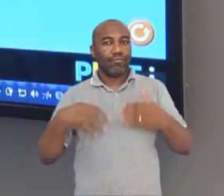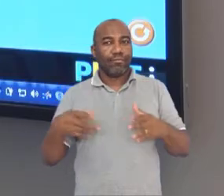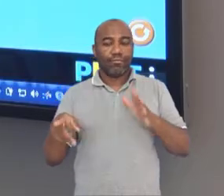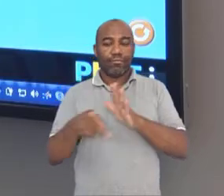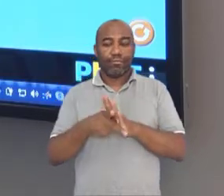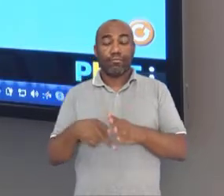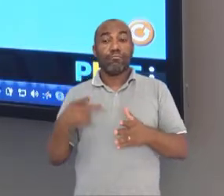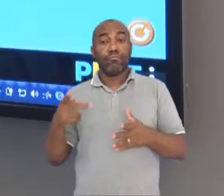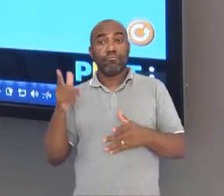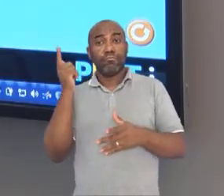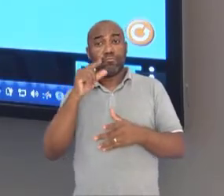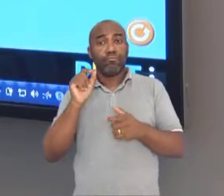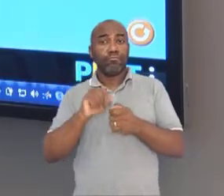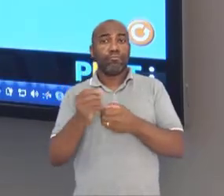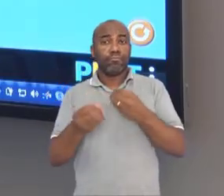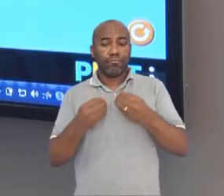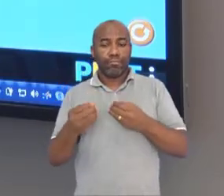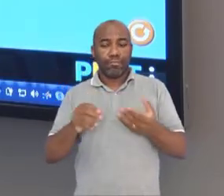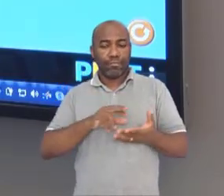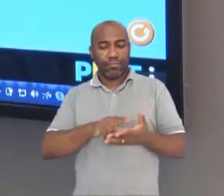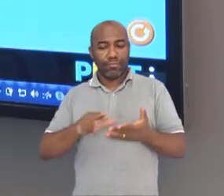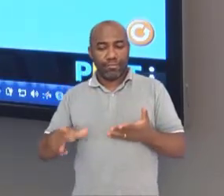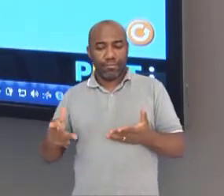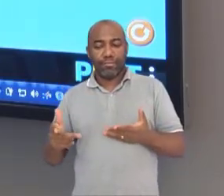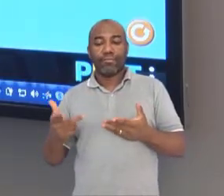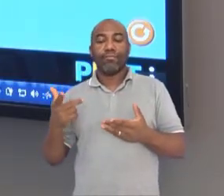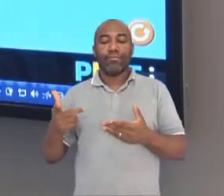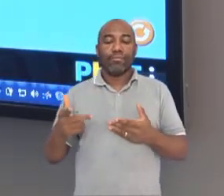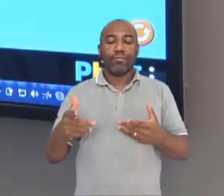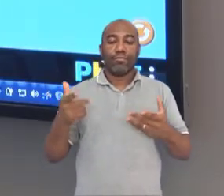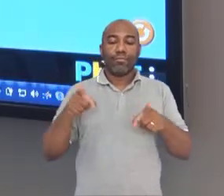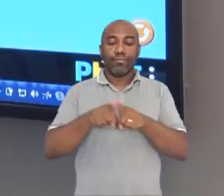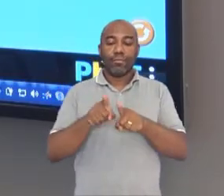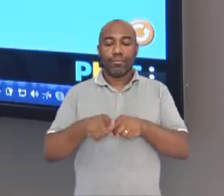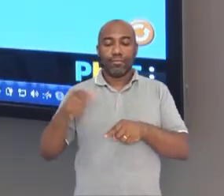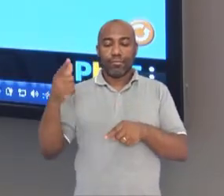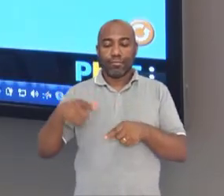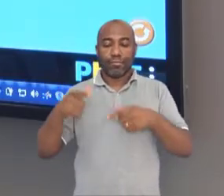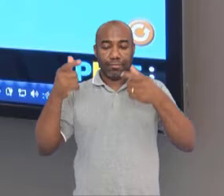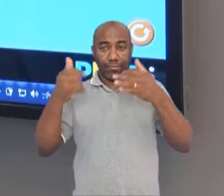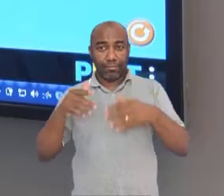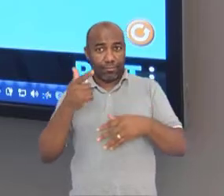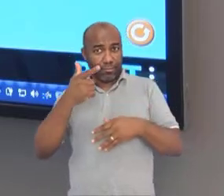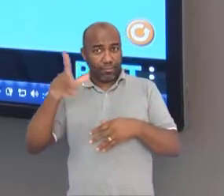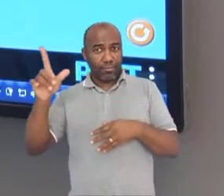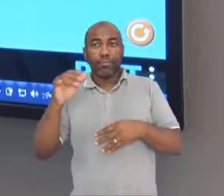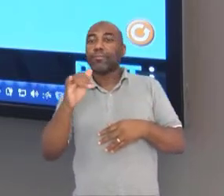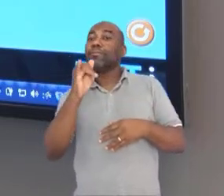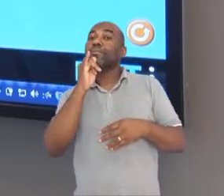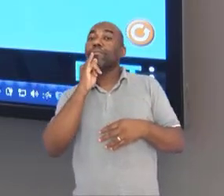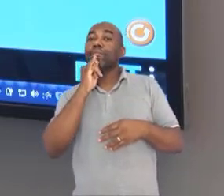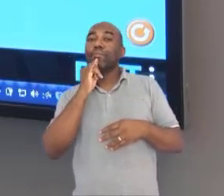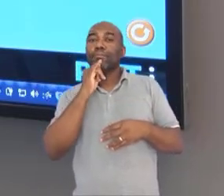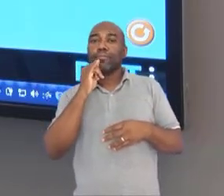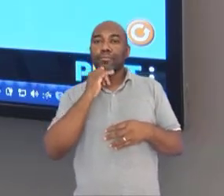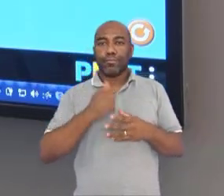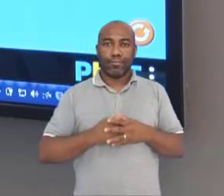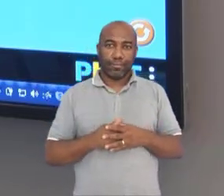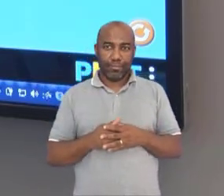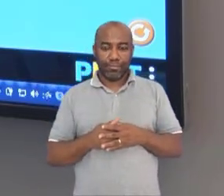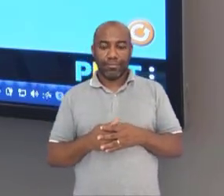Você pode montar vários circuitos e aí eu quero demonstrar para vocês aqui um circuito com